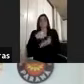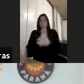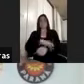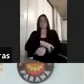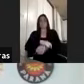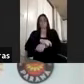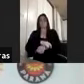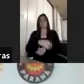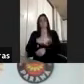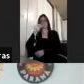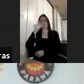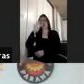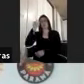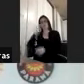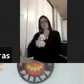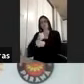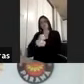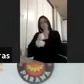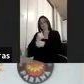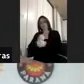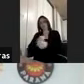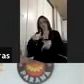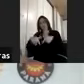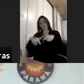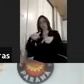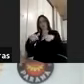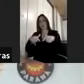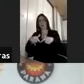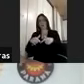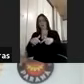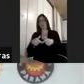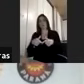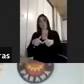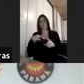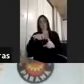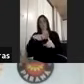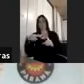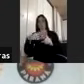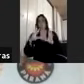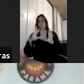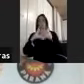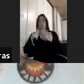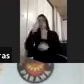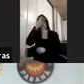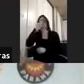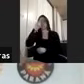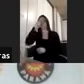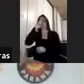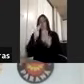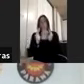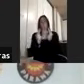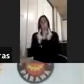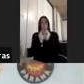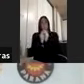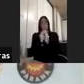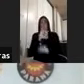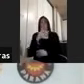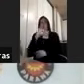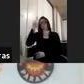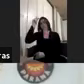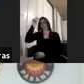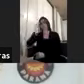tempo, e ele acompanhou a instalação da Renault aqui, e ele contou uma história aqui bem interessante para nós, que vocês vão acompanhar aqui dentro do